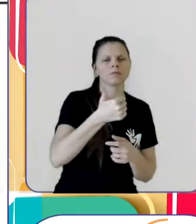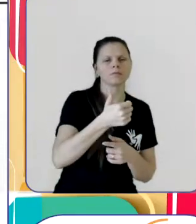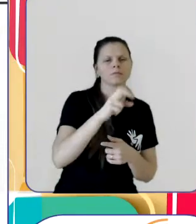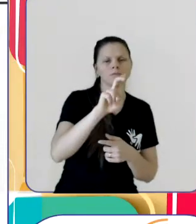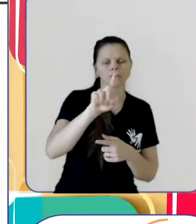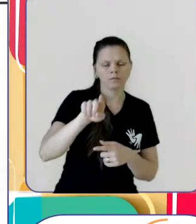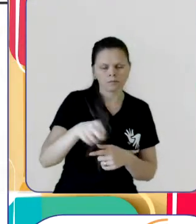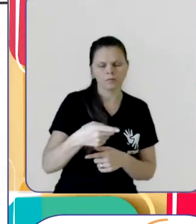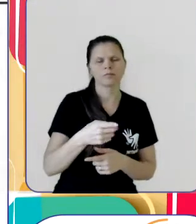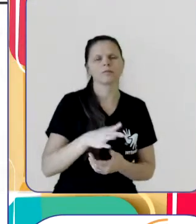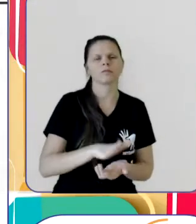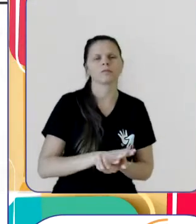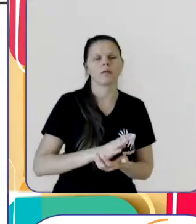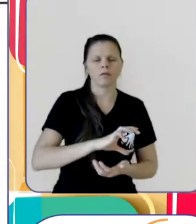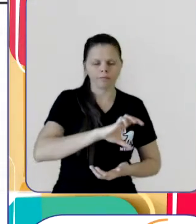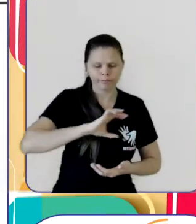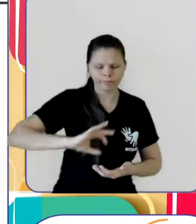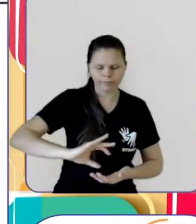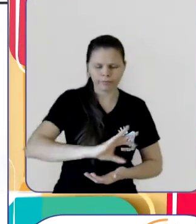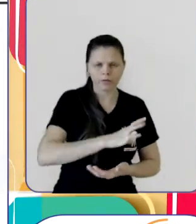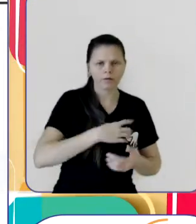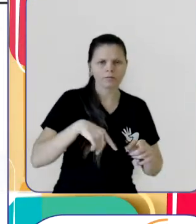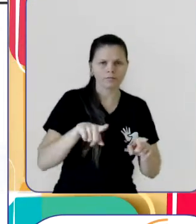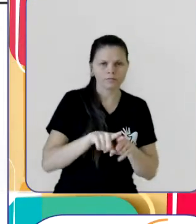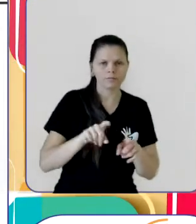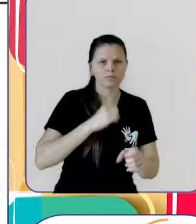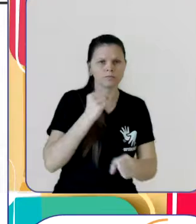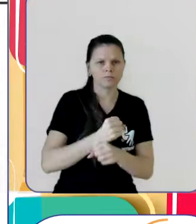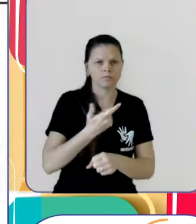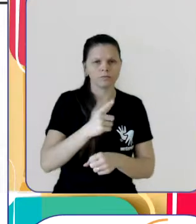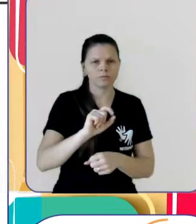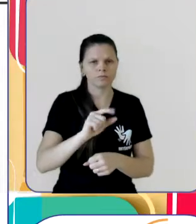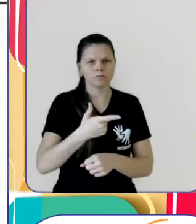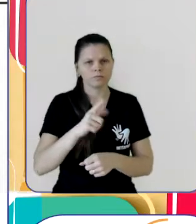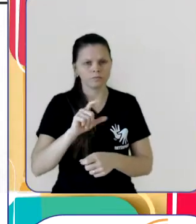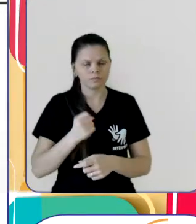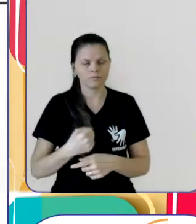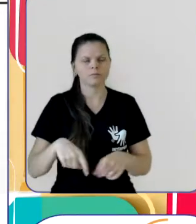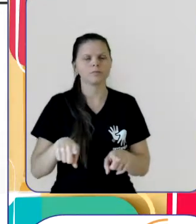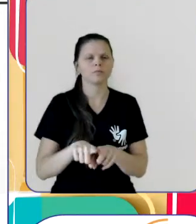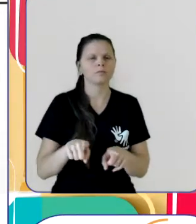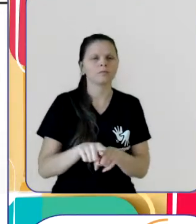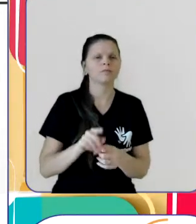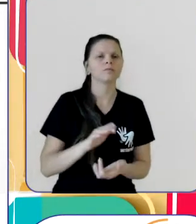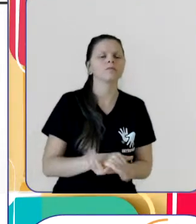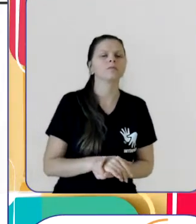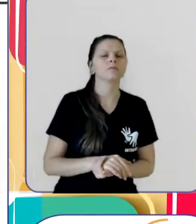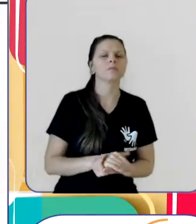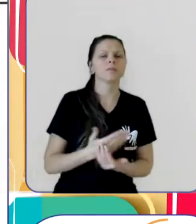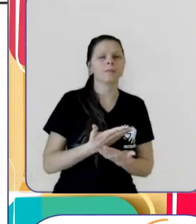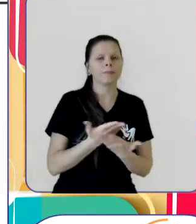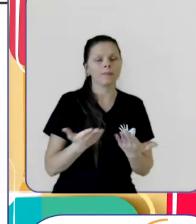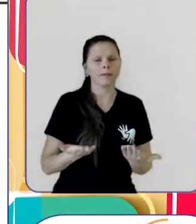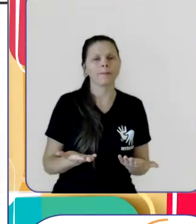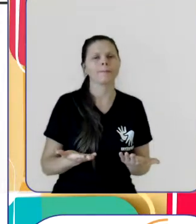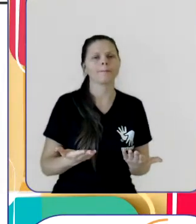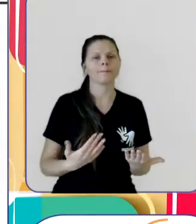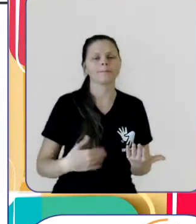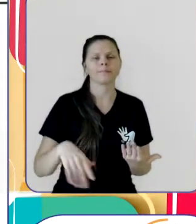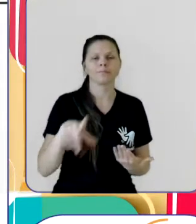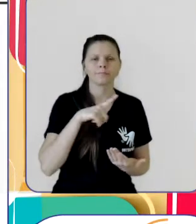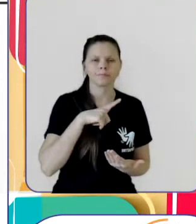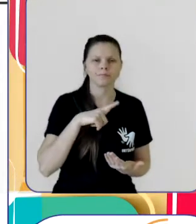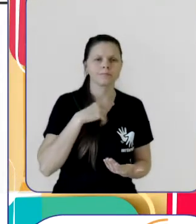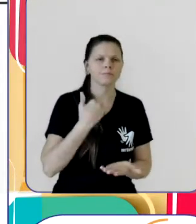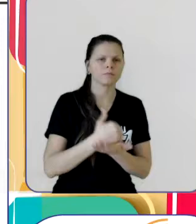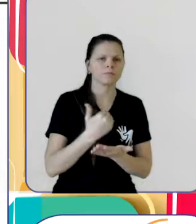15.827 transplantes e no mesmo período de 2020, o número de procedimentos foi de 9.952. Houve uma redução ao